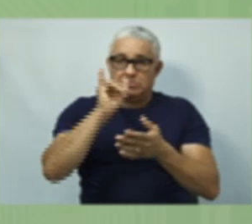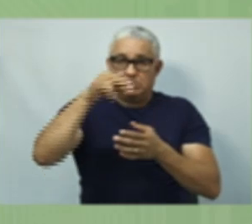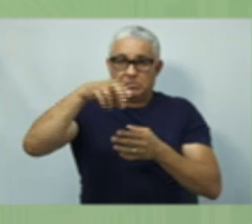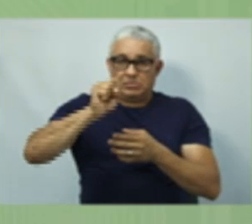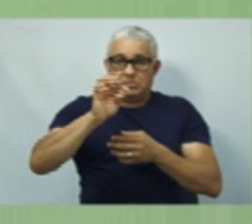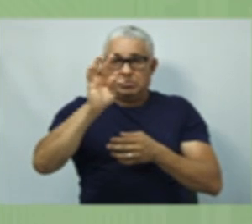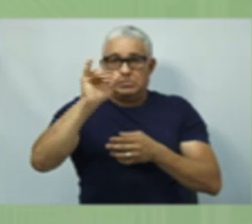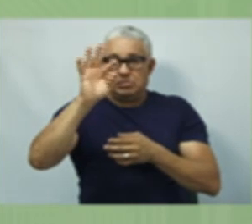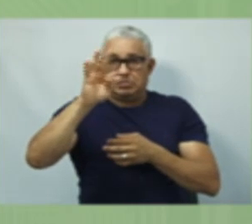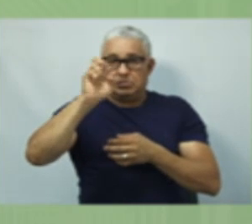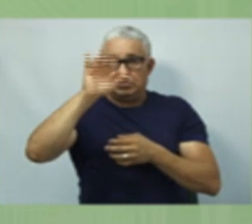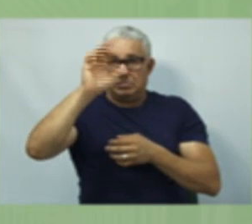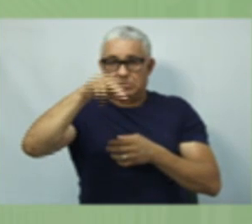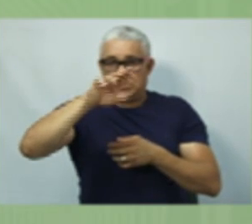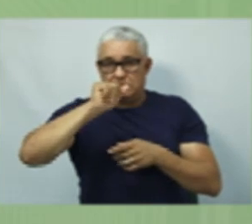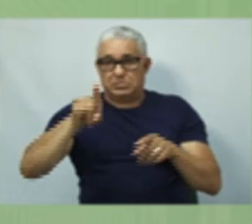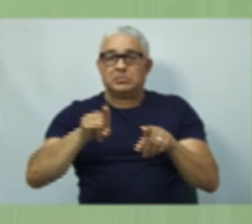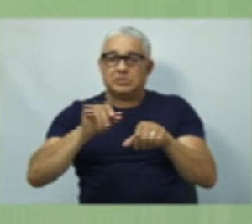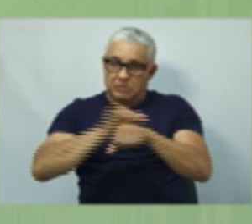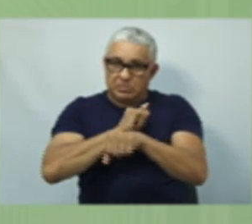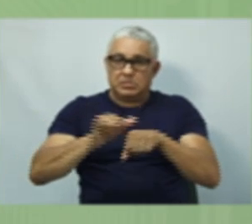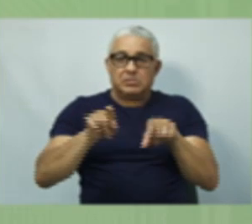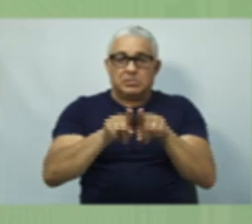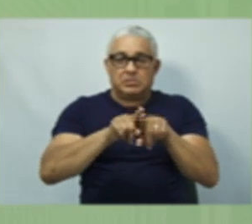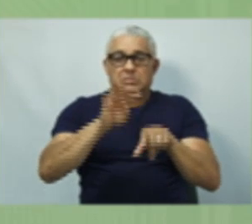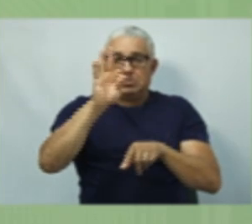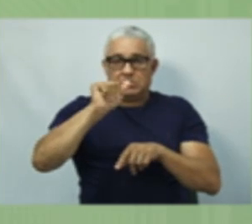que é o nível estratégico, e o nível tático do